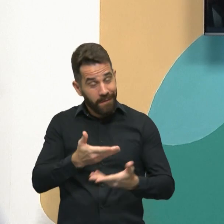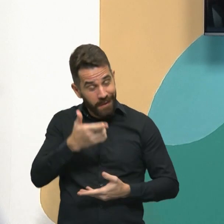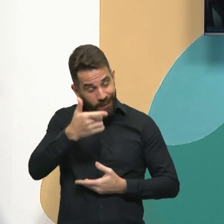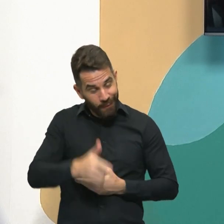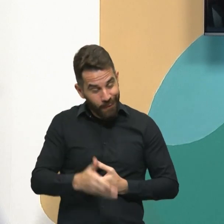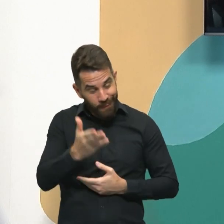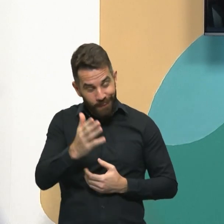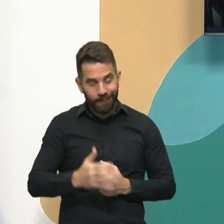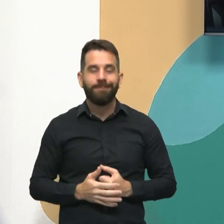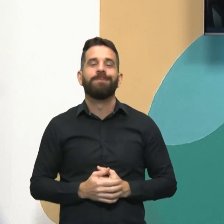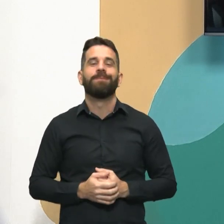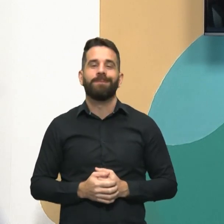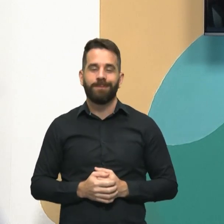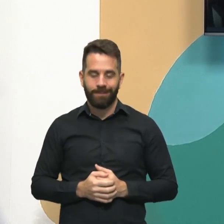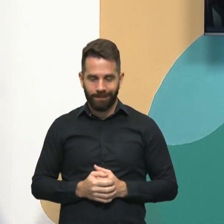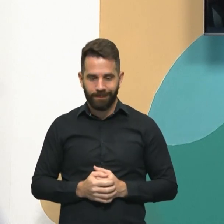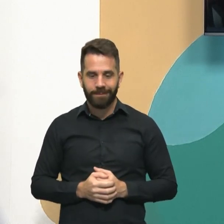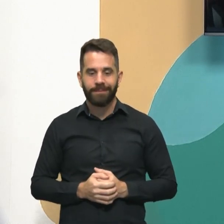de volta.